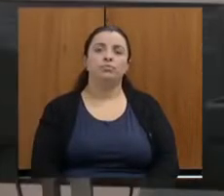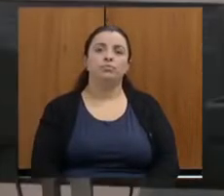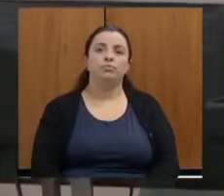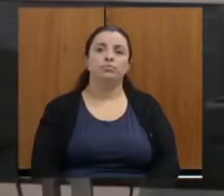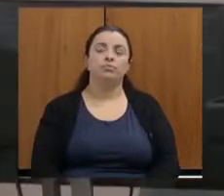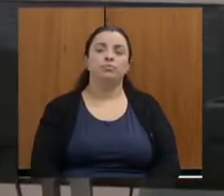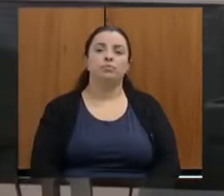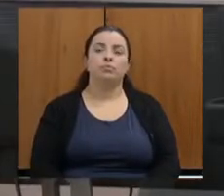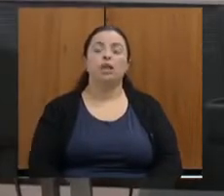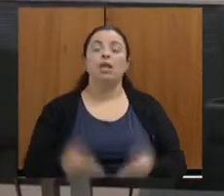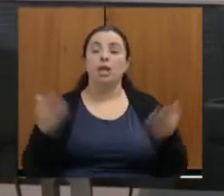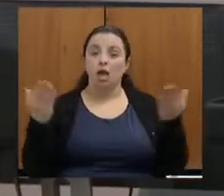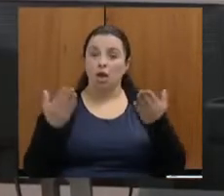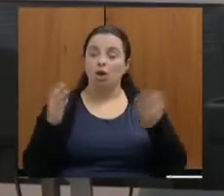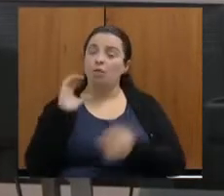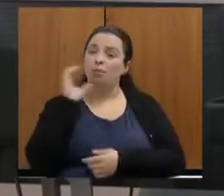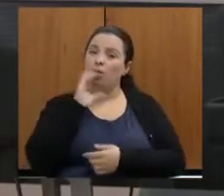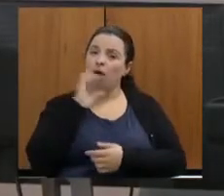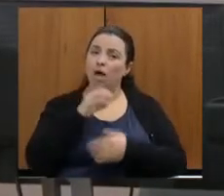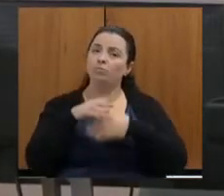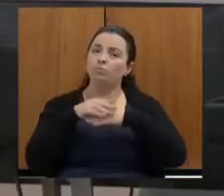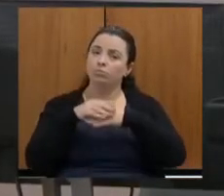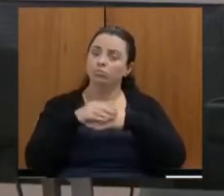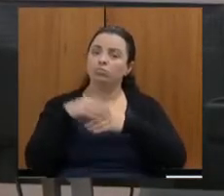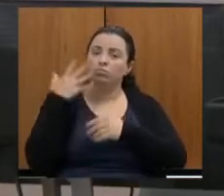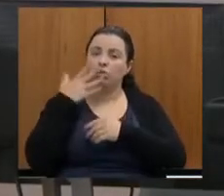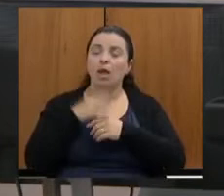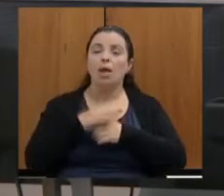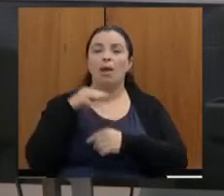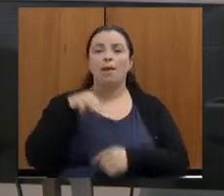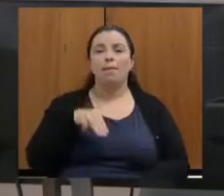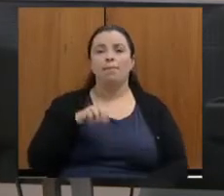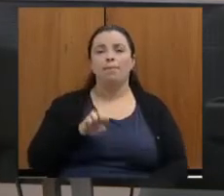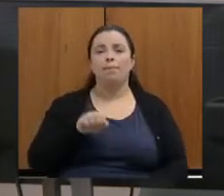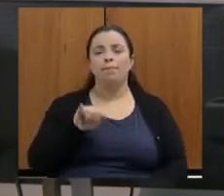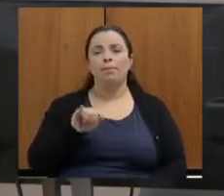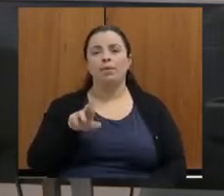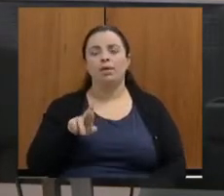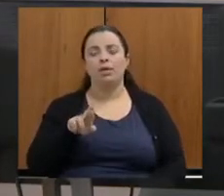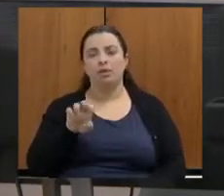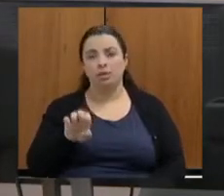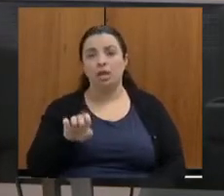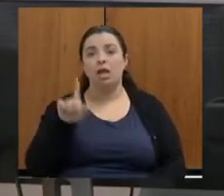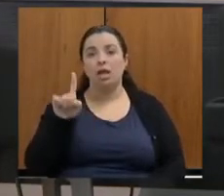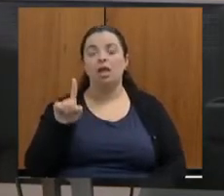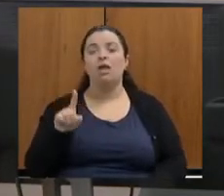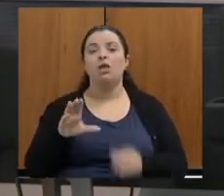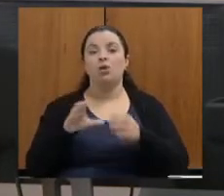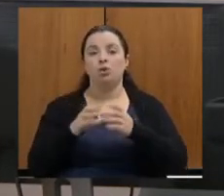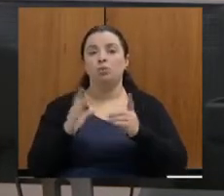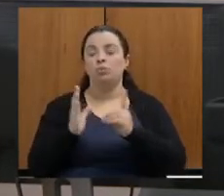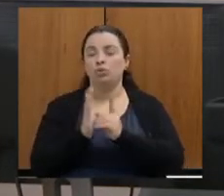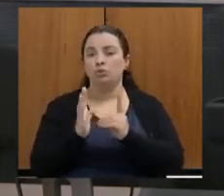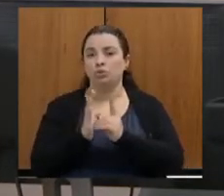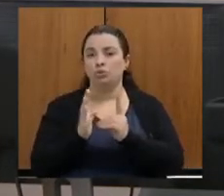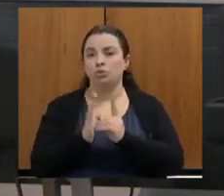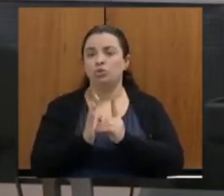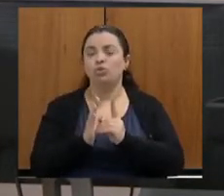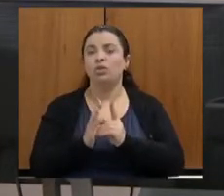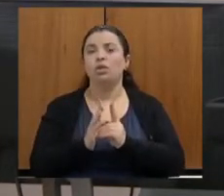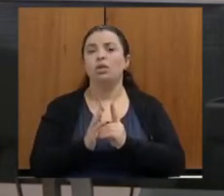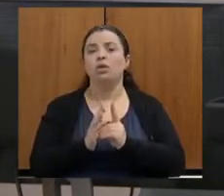a e agora para uma breve saudação eu convido meio e mini mar Pure indígena liderança da comunidade